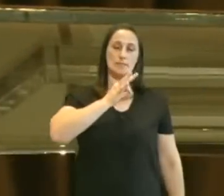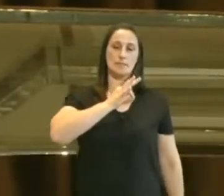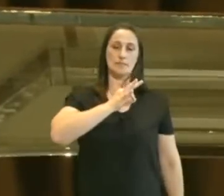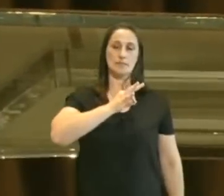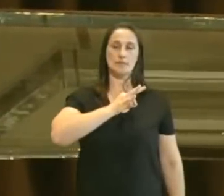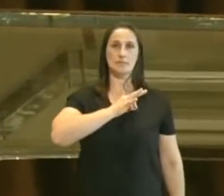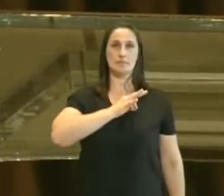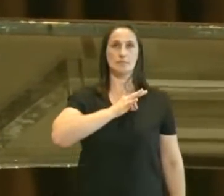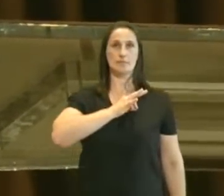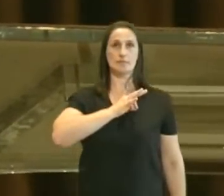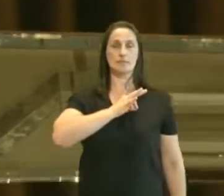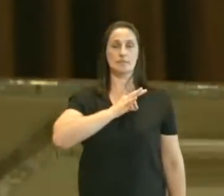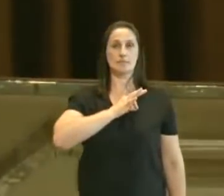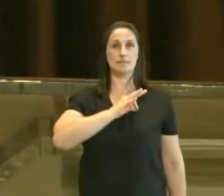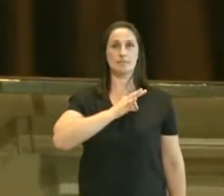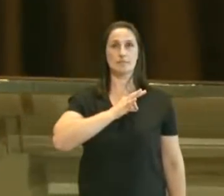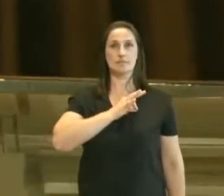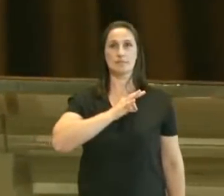é essa: